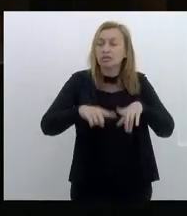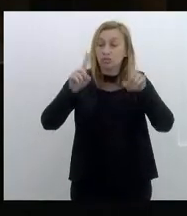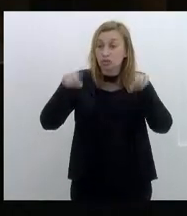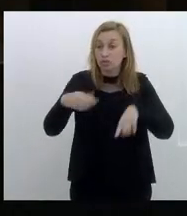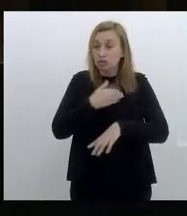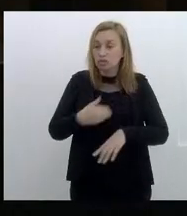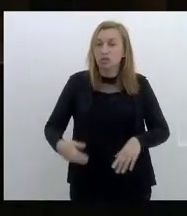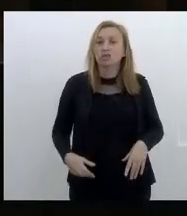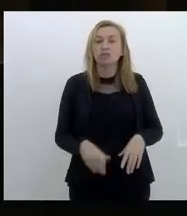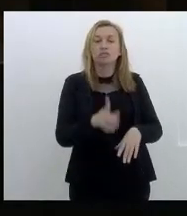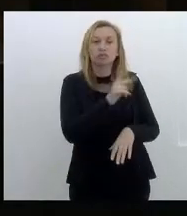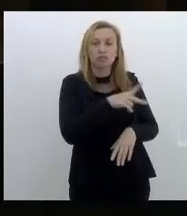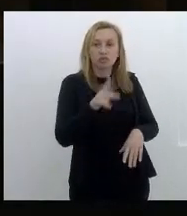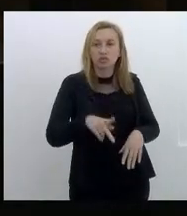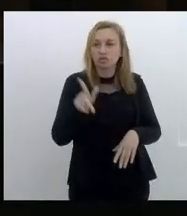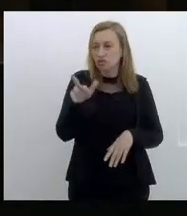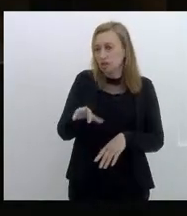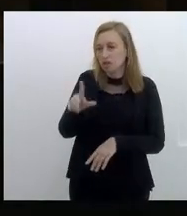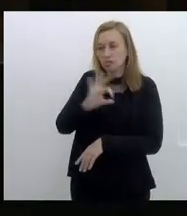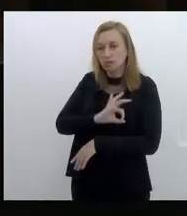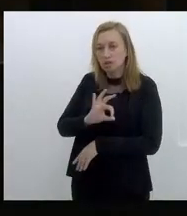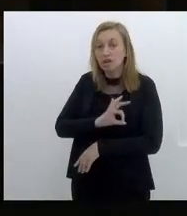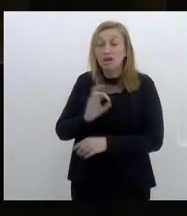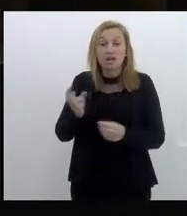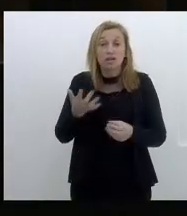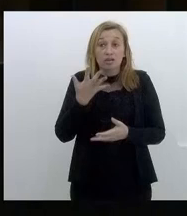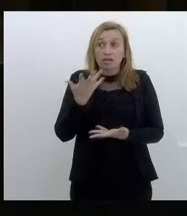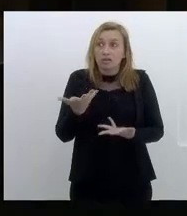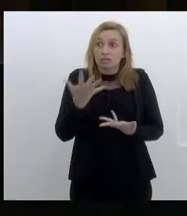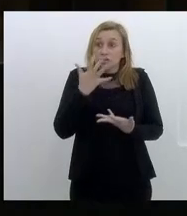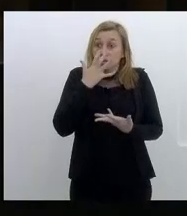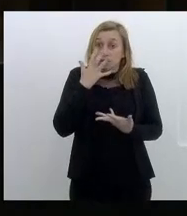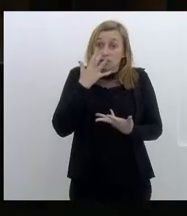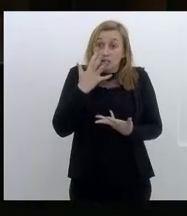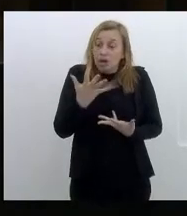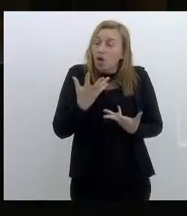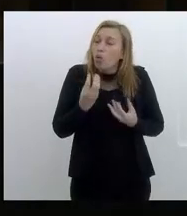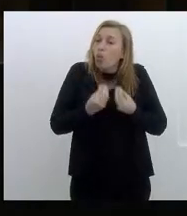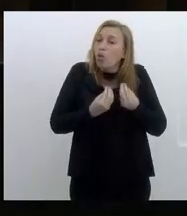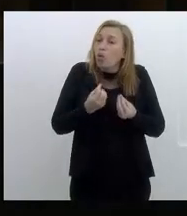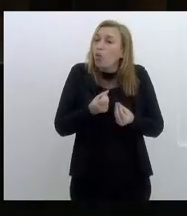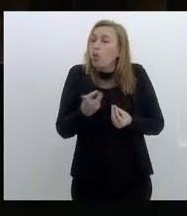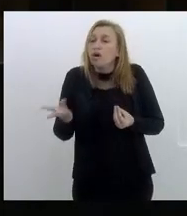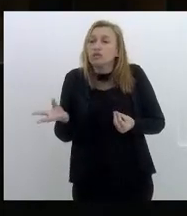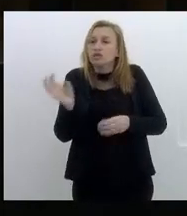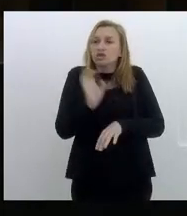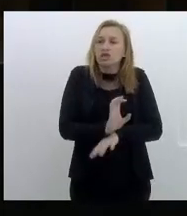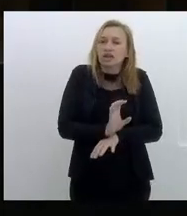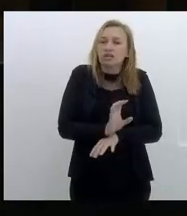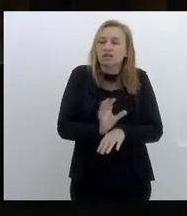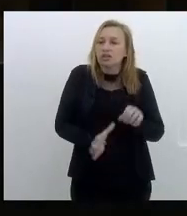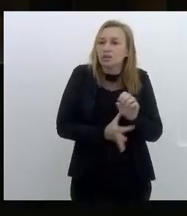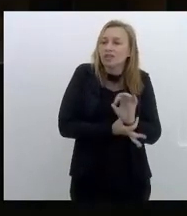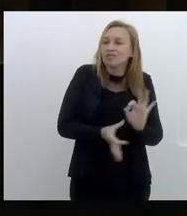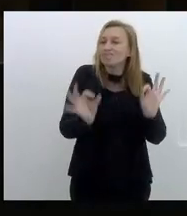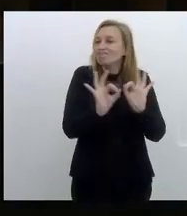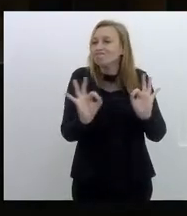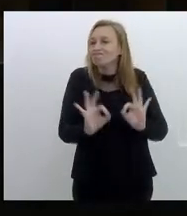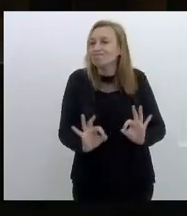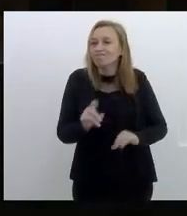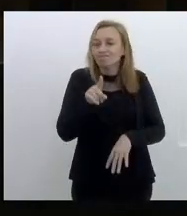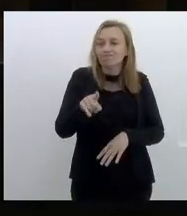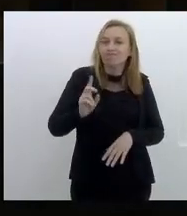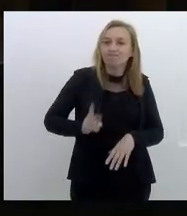é é impressionante o quanto que o estado não dá garantia nenhuma aqueles e aquelas